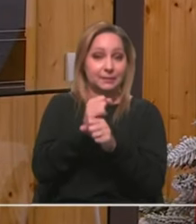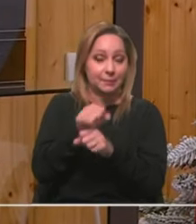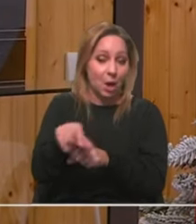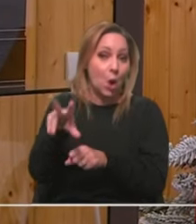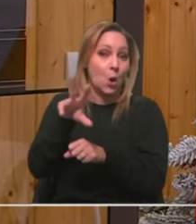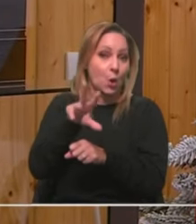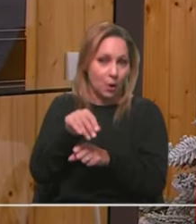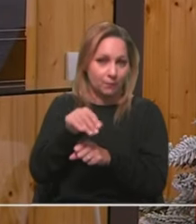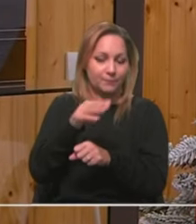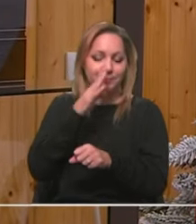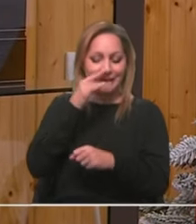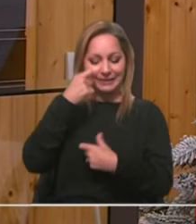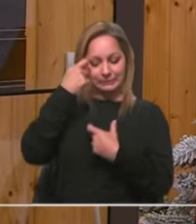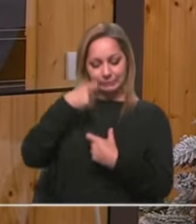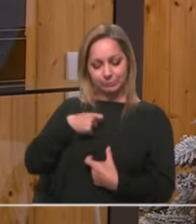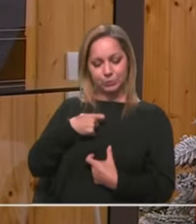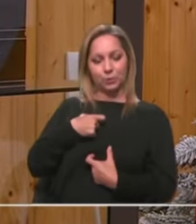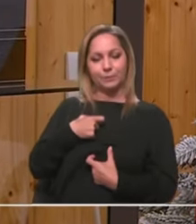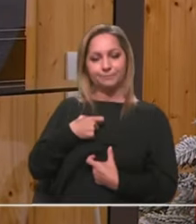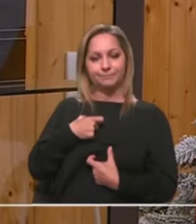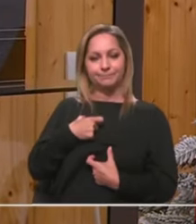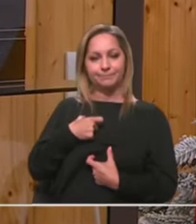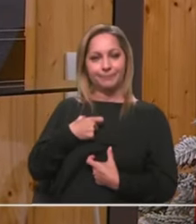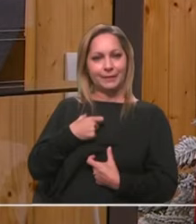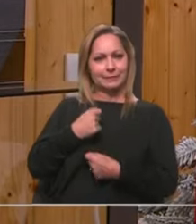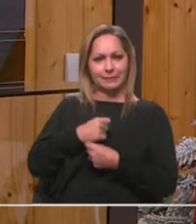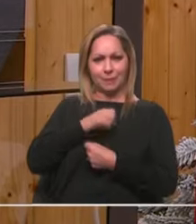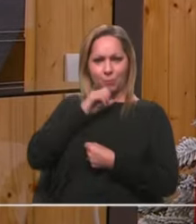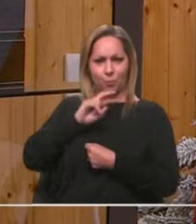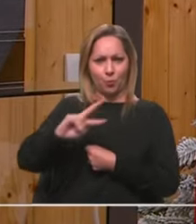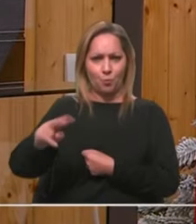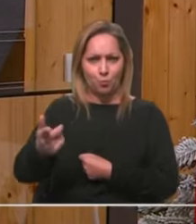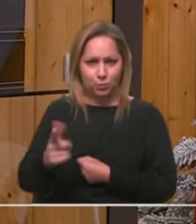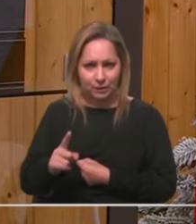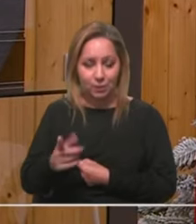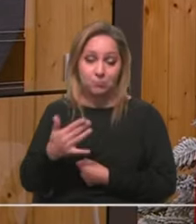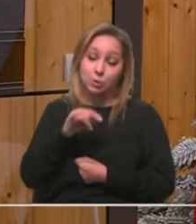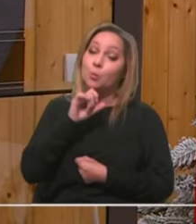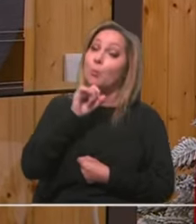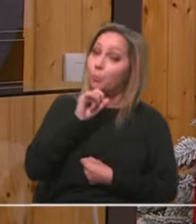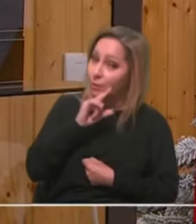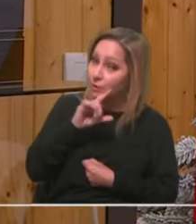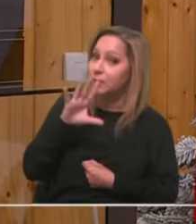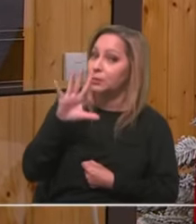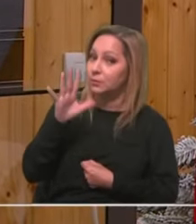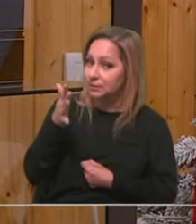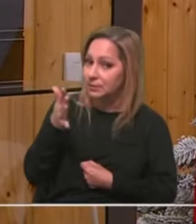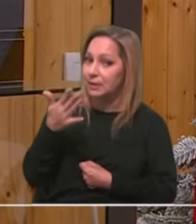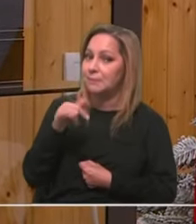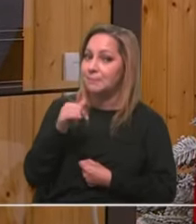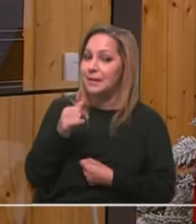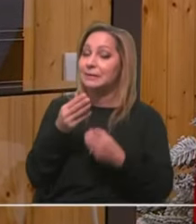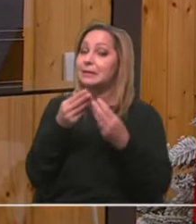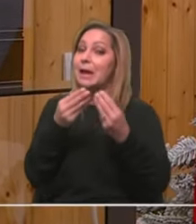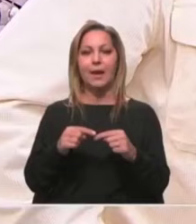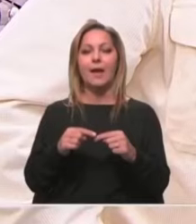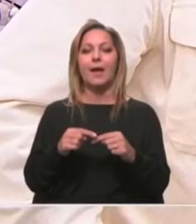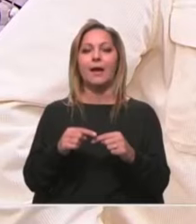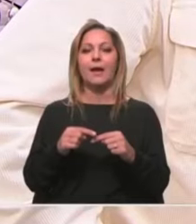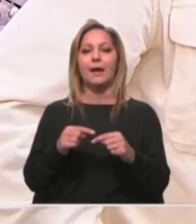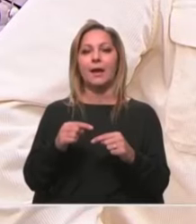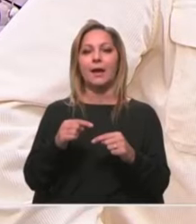já não são pessoas que, pronto, ou seja, poderão não mudar de trabalho, mas é um momento mais propício a mudar de trabalho, mas podem mudar a forma como vem o